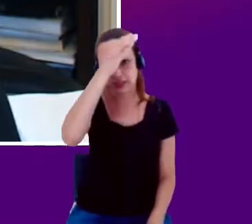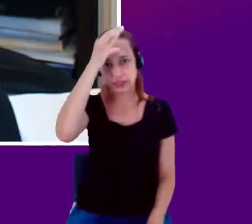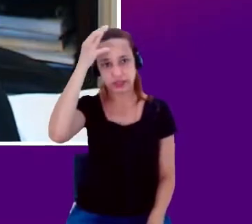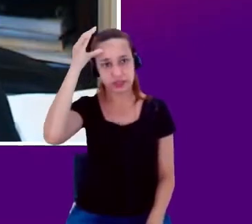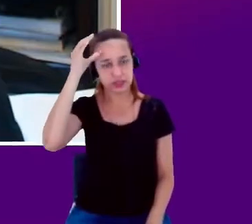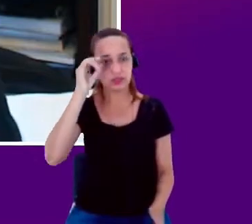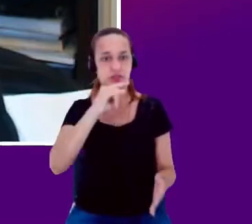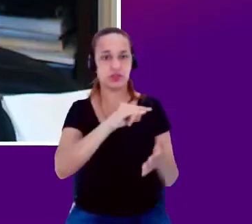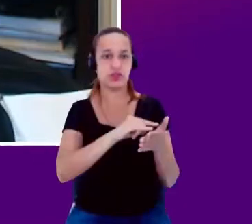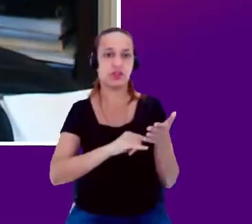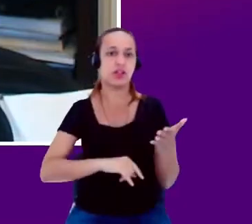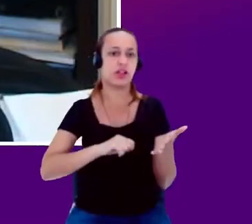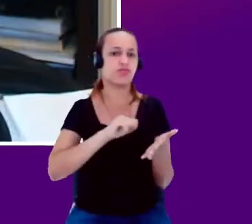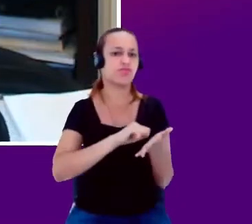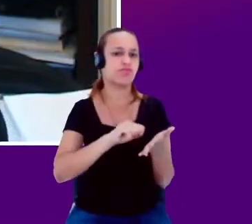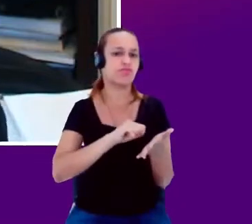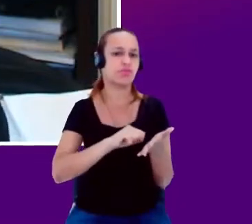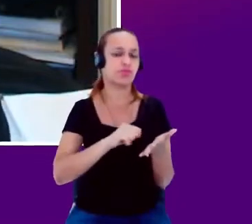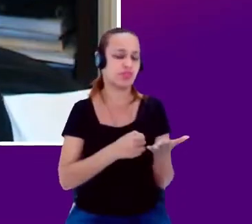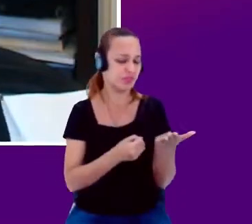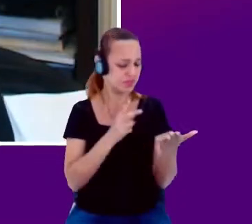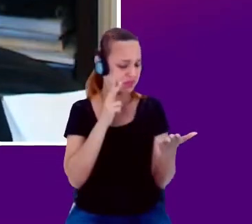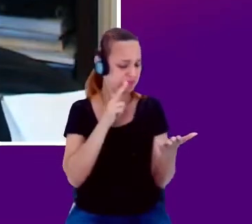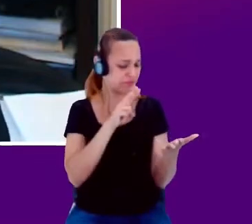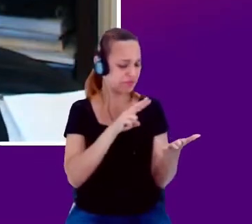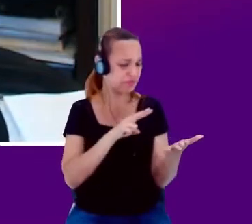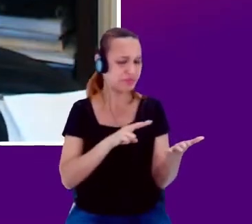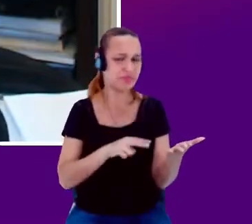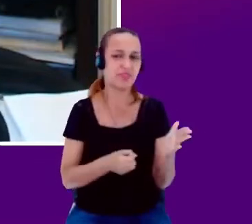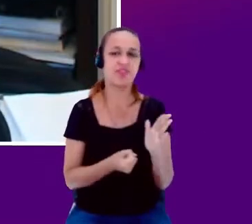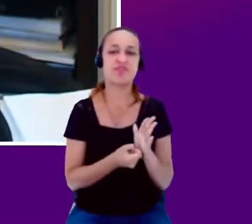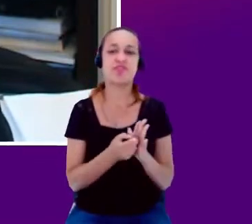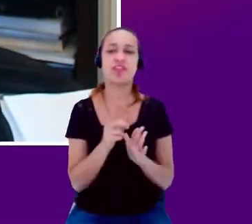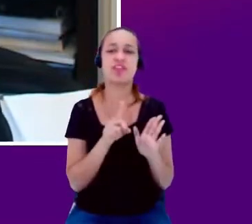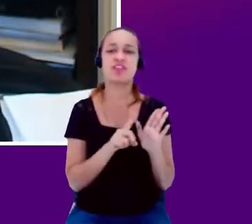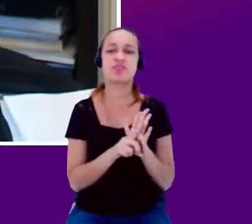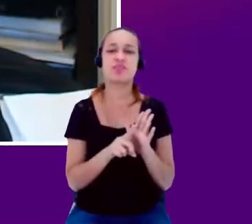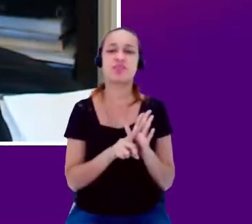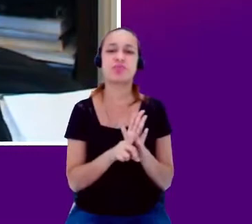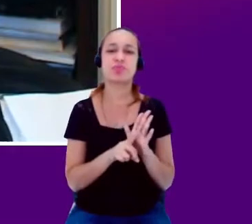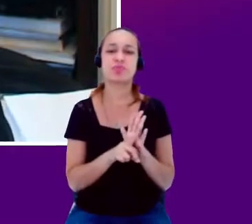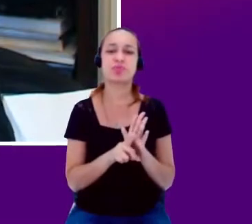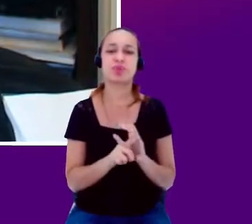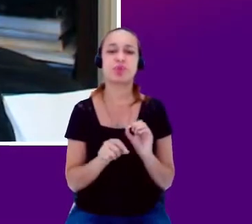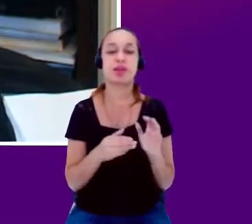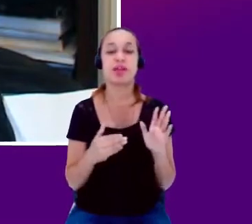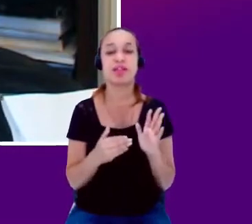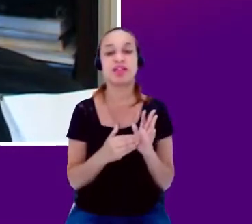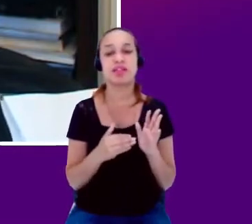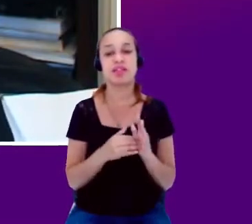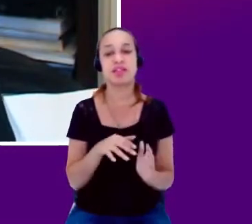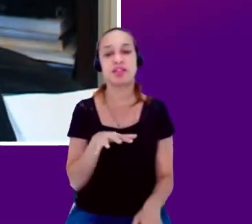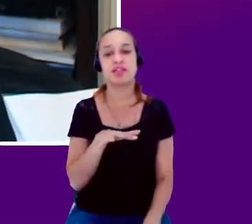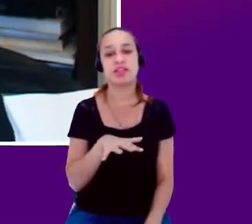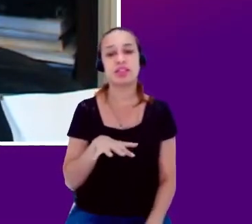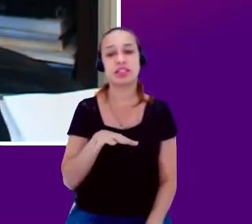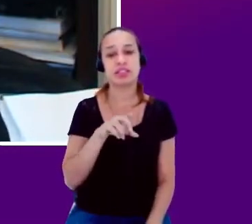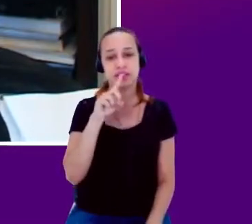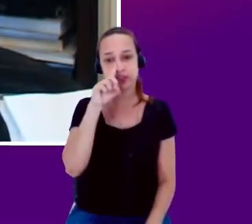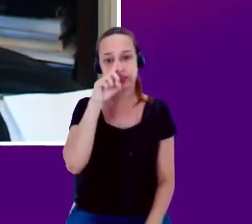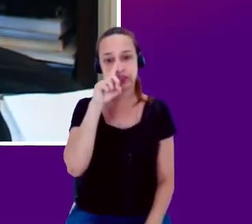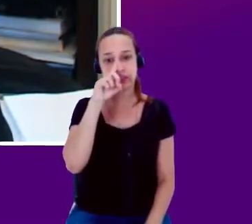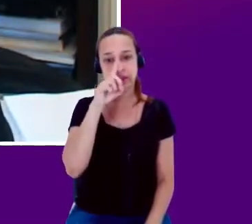de perguntas que limitavam, de alguma maneira, o cenário do risco. Hoje, há um